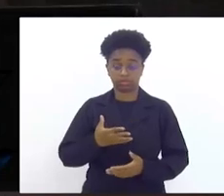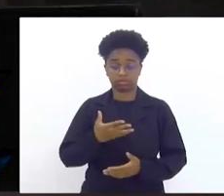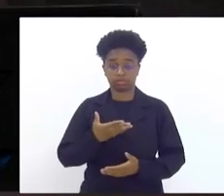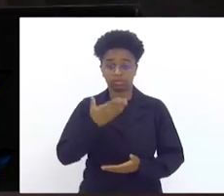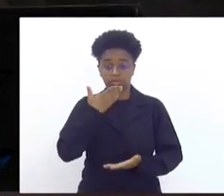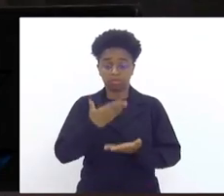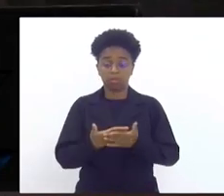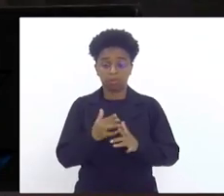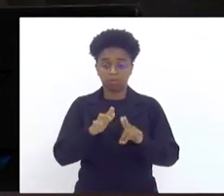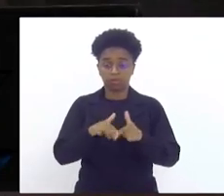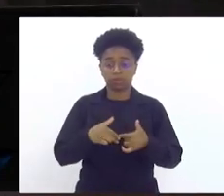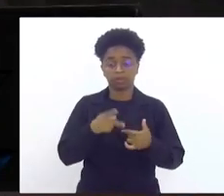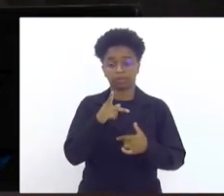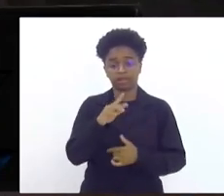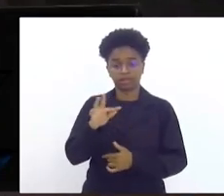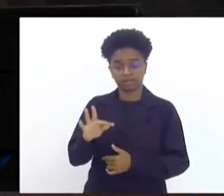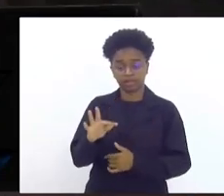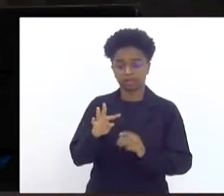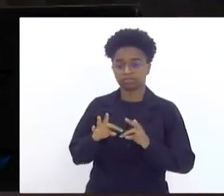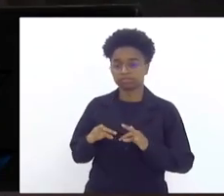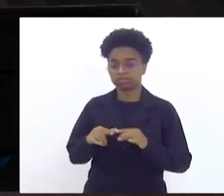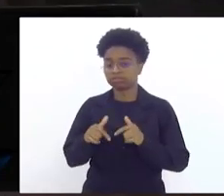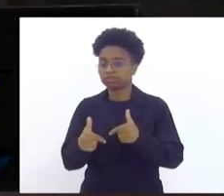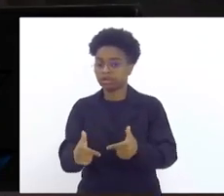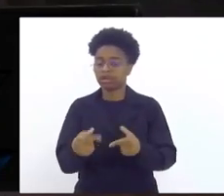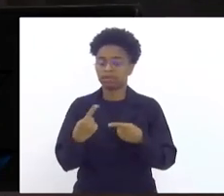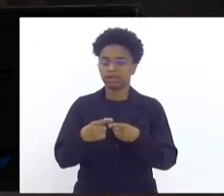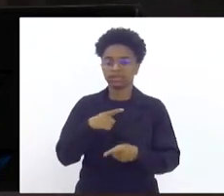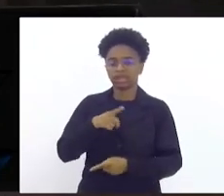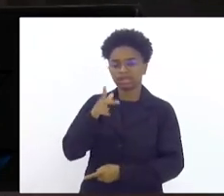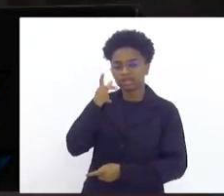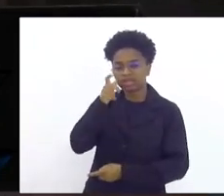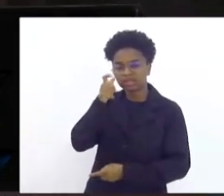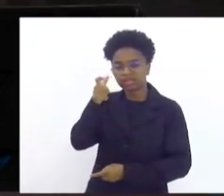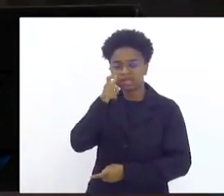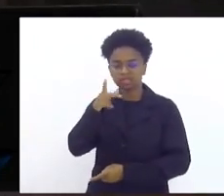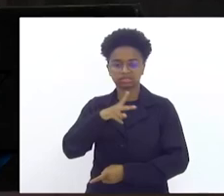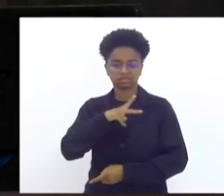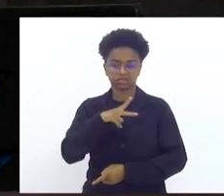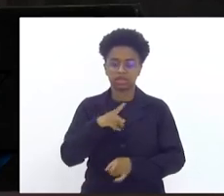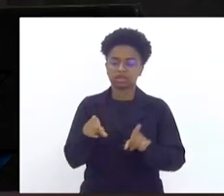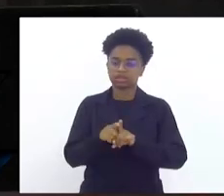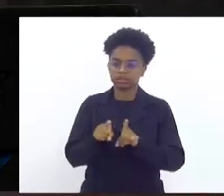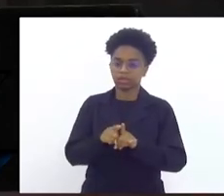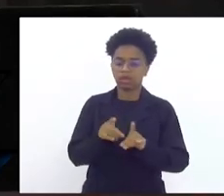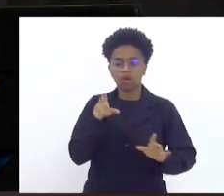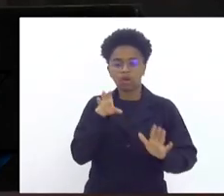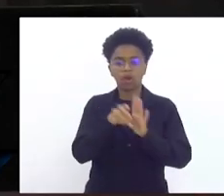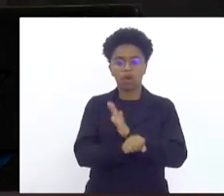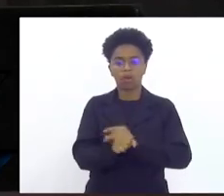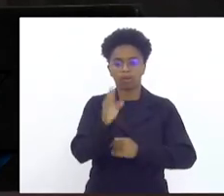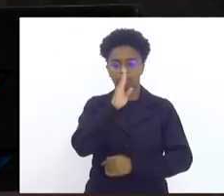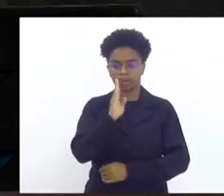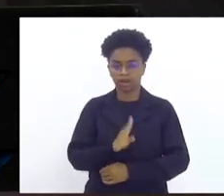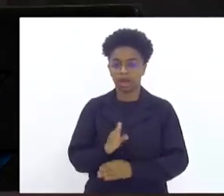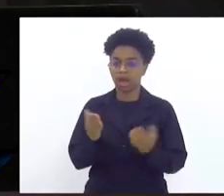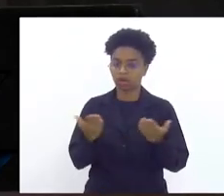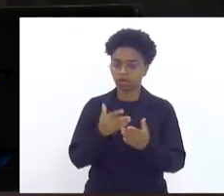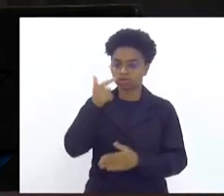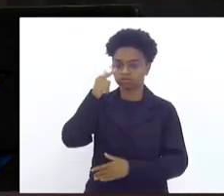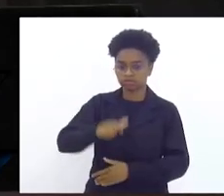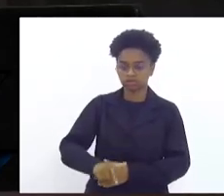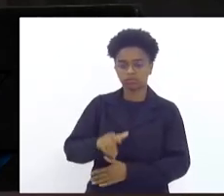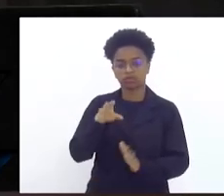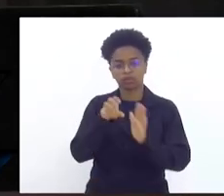boquinha ao partido dos interesses pessoais ao partir o que saqueou esse Brasil e agora tá